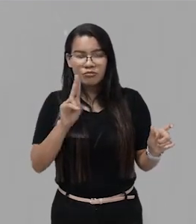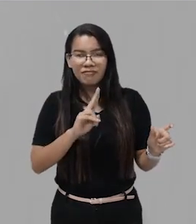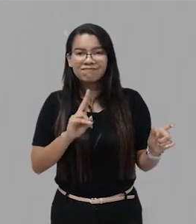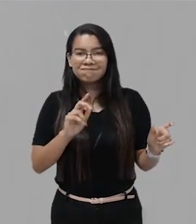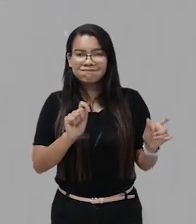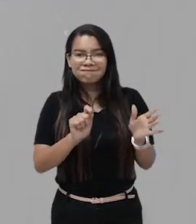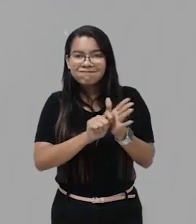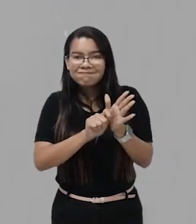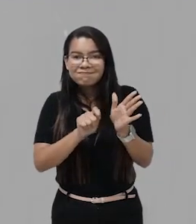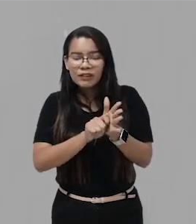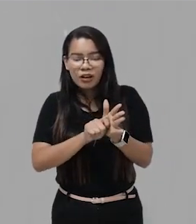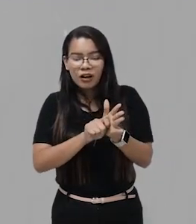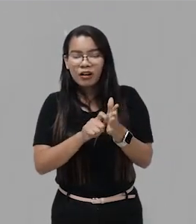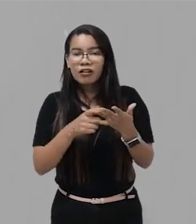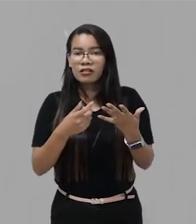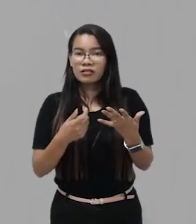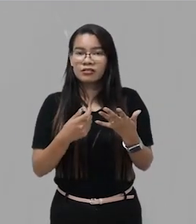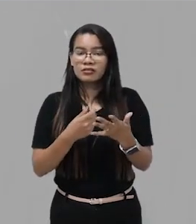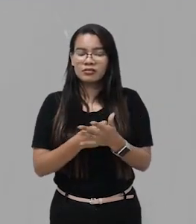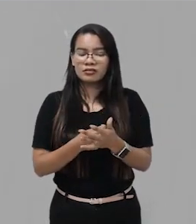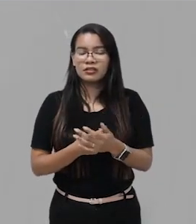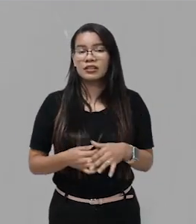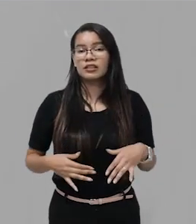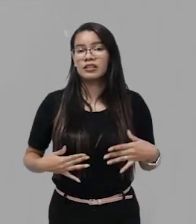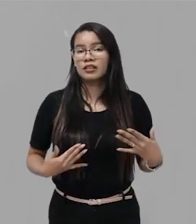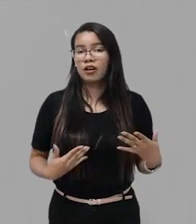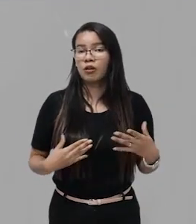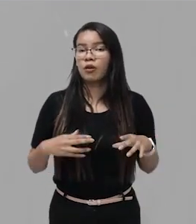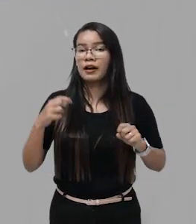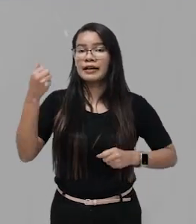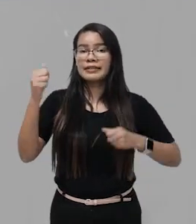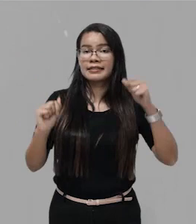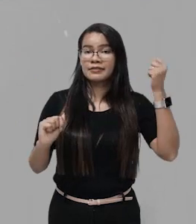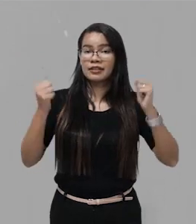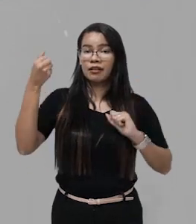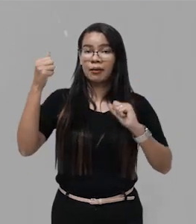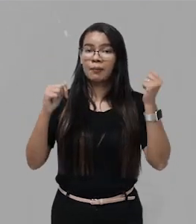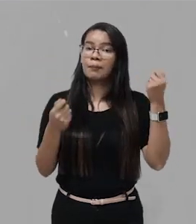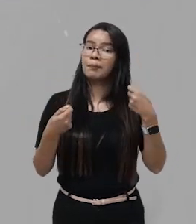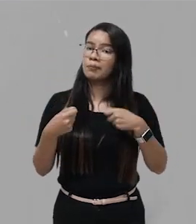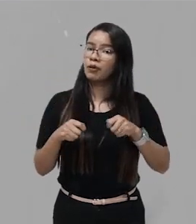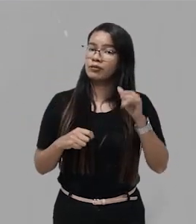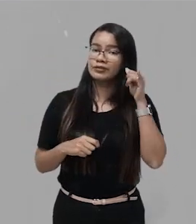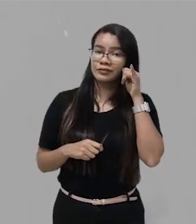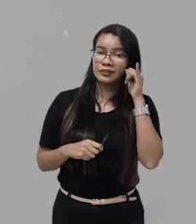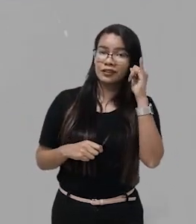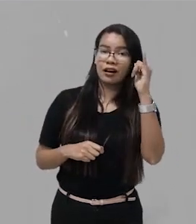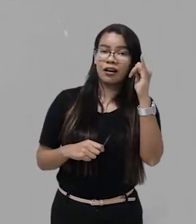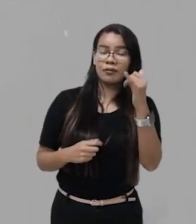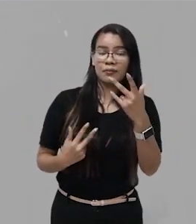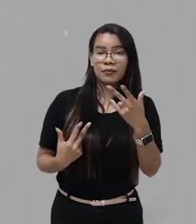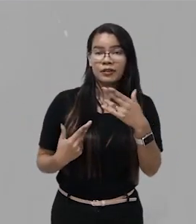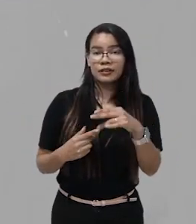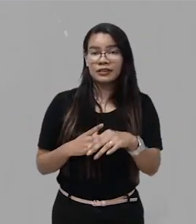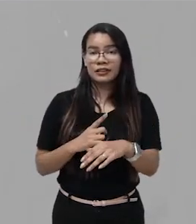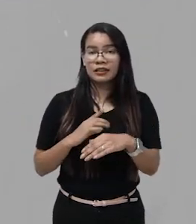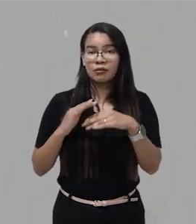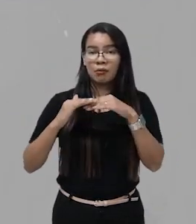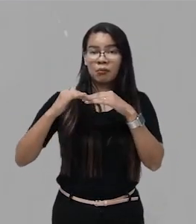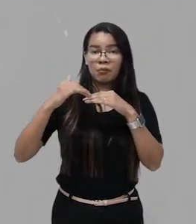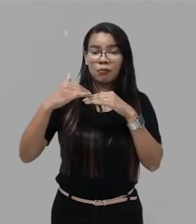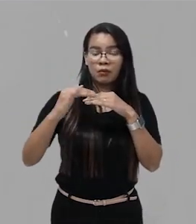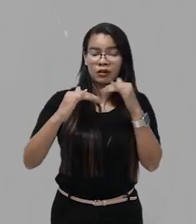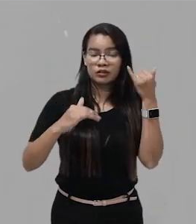drogas, de medicamentos que são drogas, através de exercícios físicos ele pode evitar, mesmo ele tendo ali uma carga